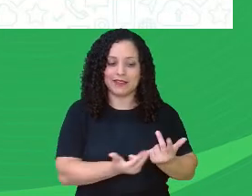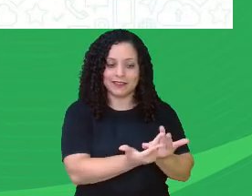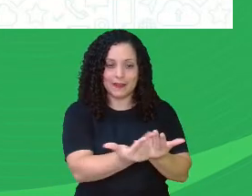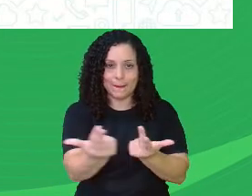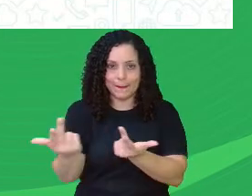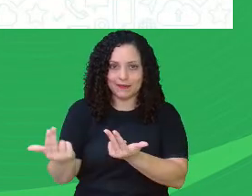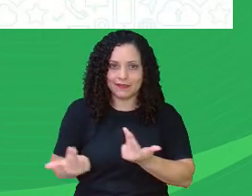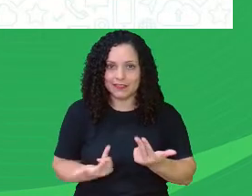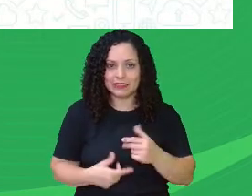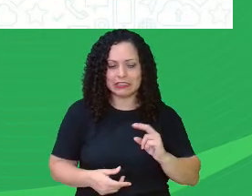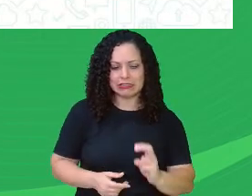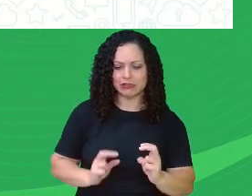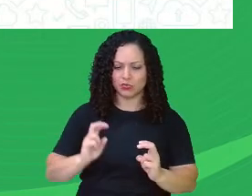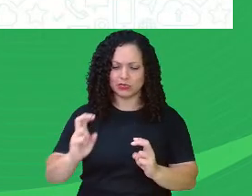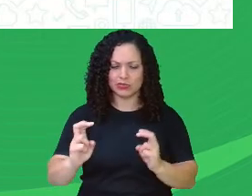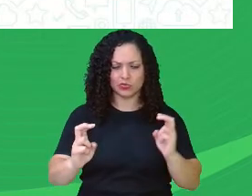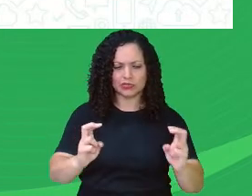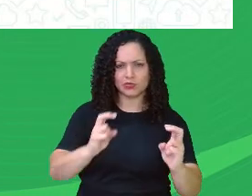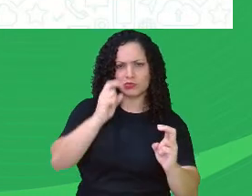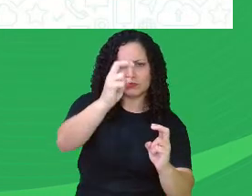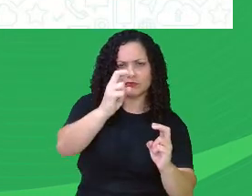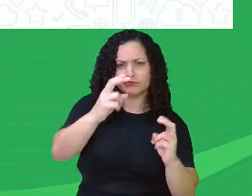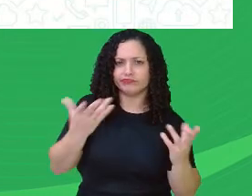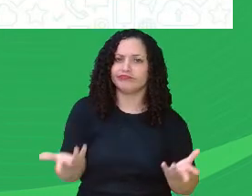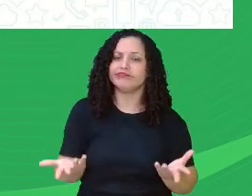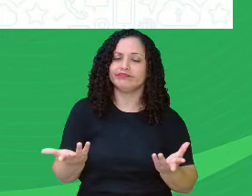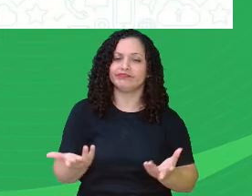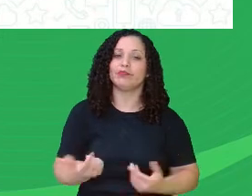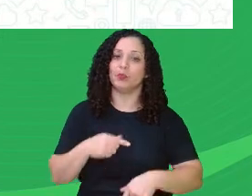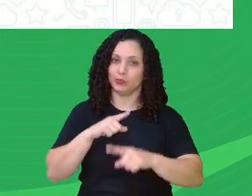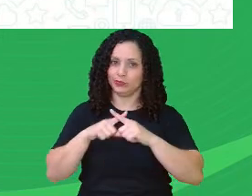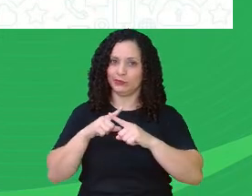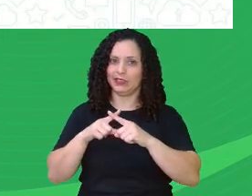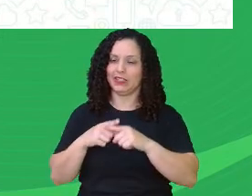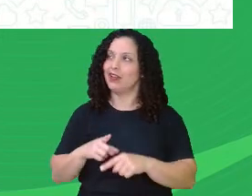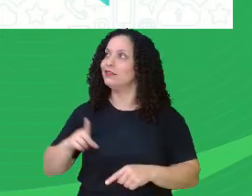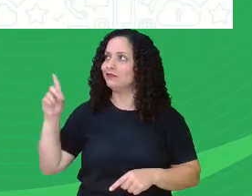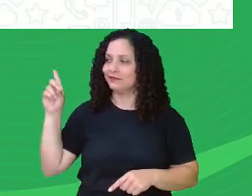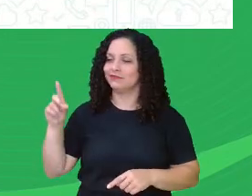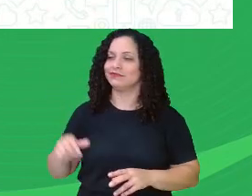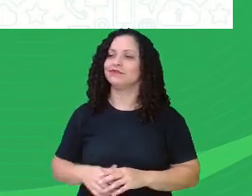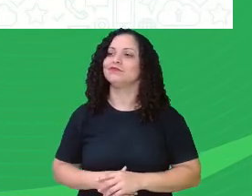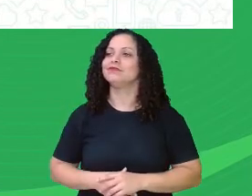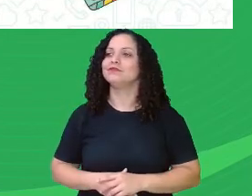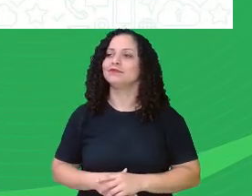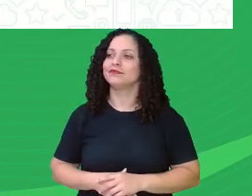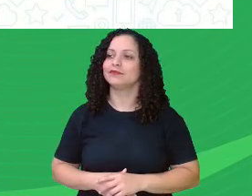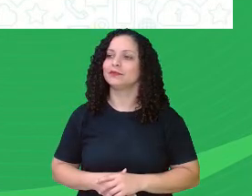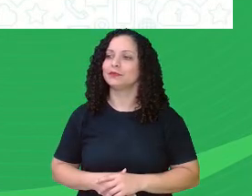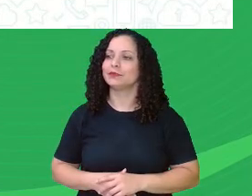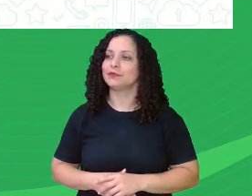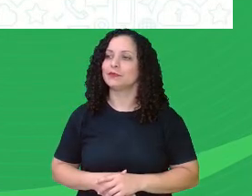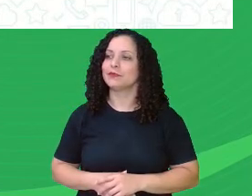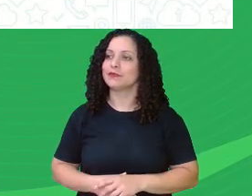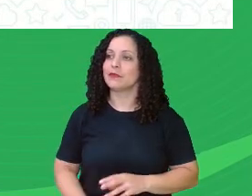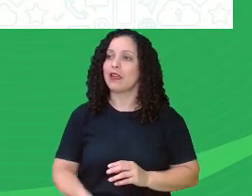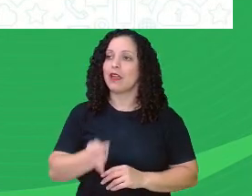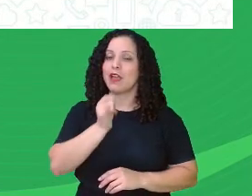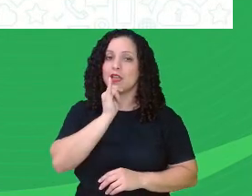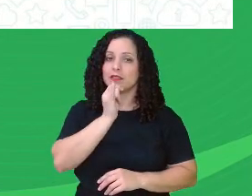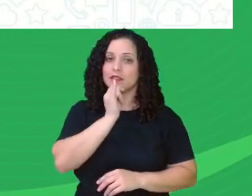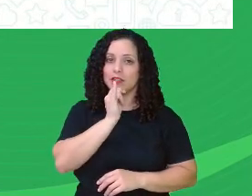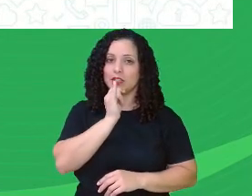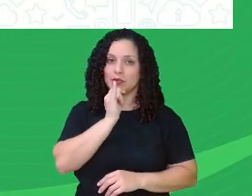ele por ele mesmo, ó, em sequência 3 vezes, tá bom? Bom, e aí tem mais um exemplo aí que